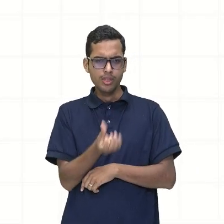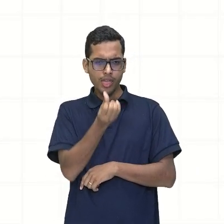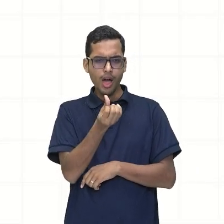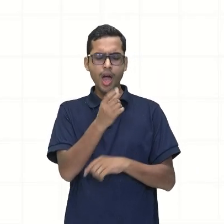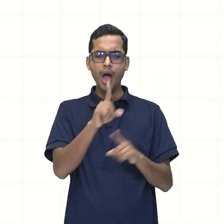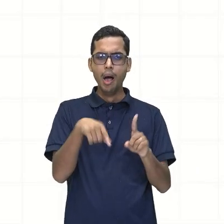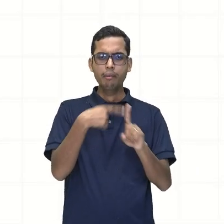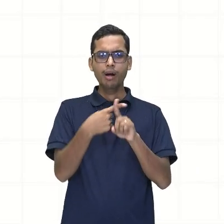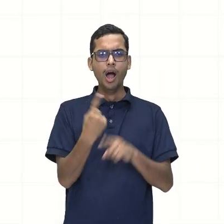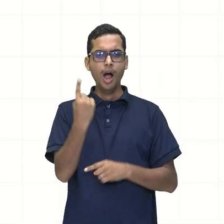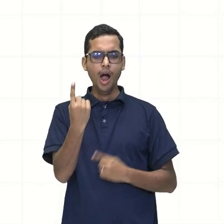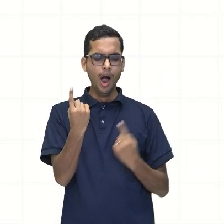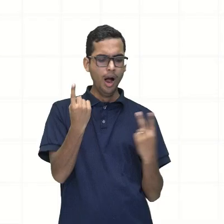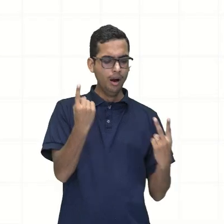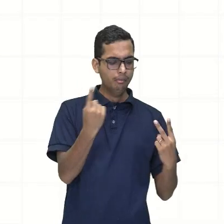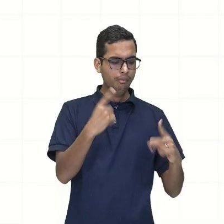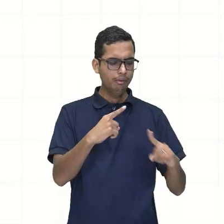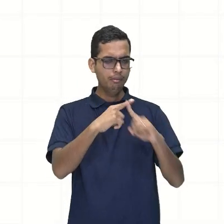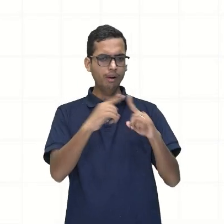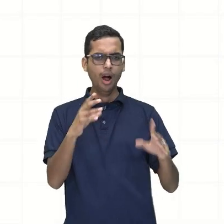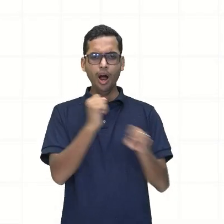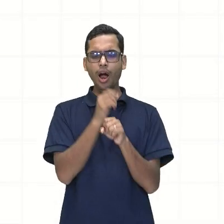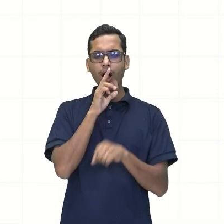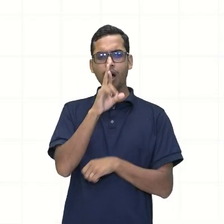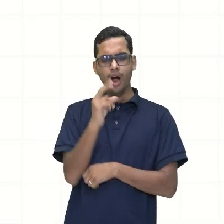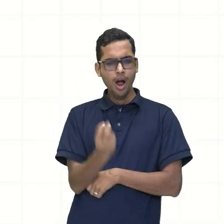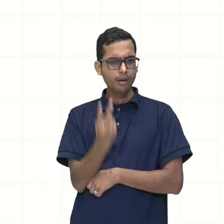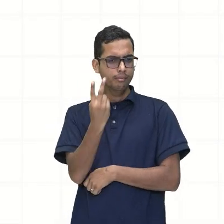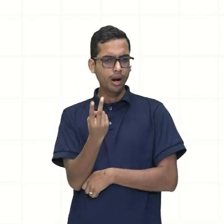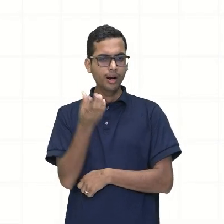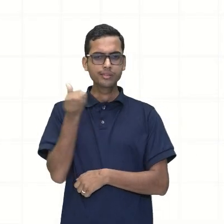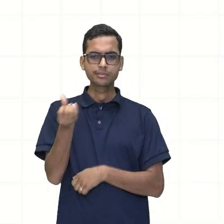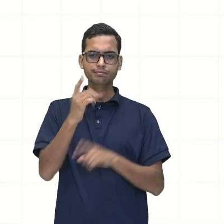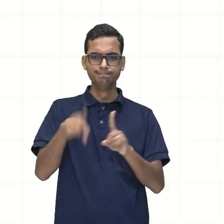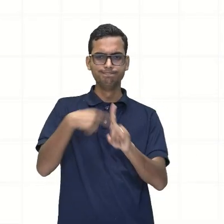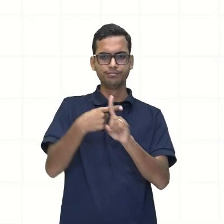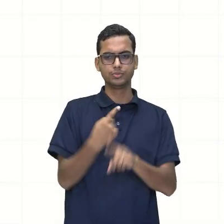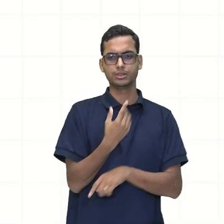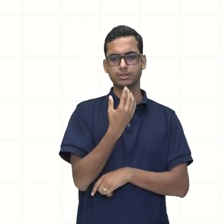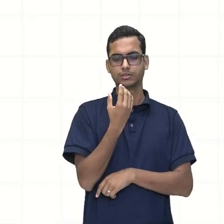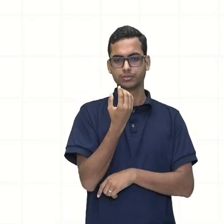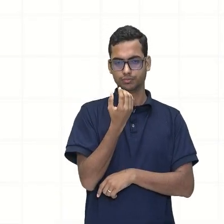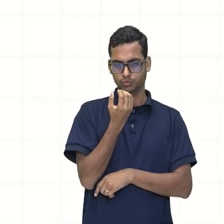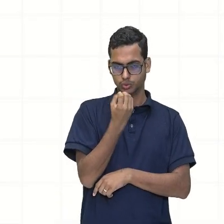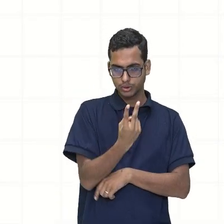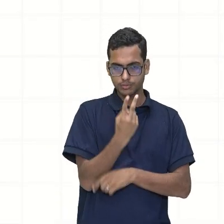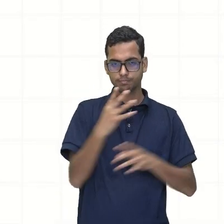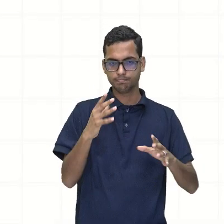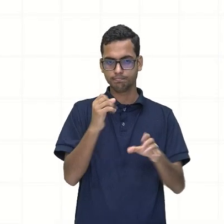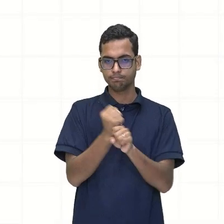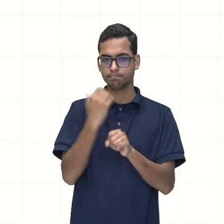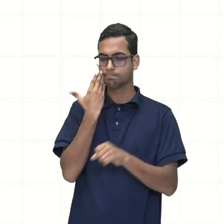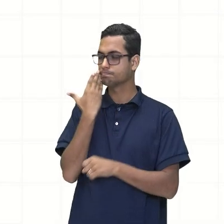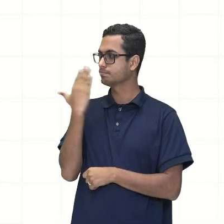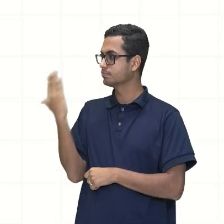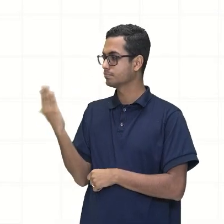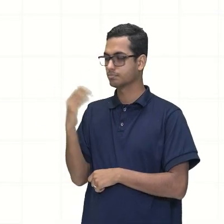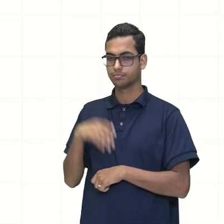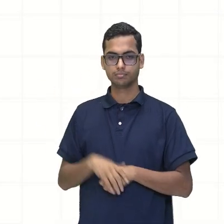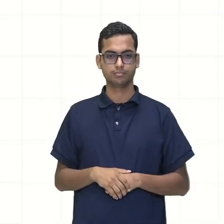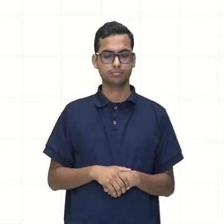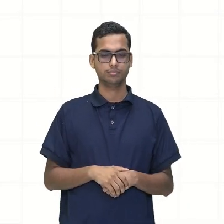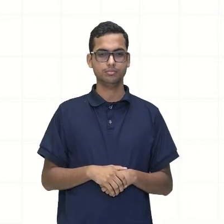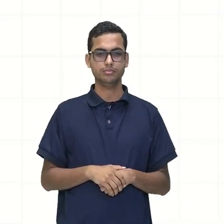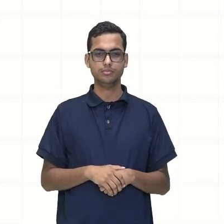mais multiplicamos os outros 2 números que sobraram, 1 vezes 2 vai dar 2. Então, esse resultado,